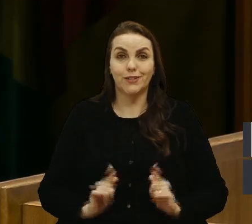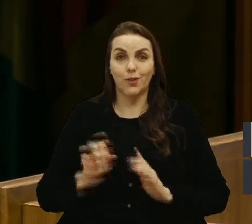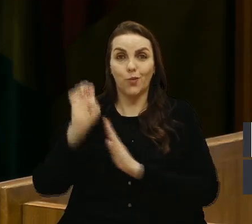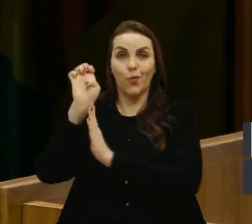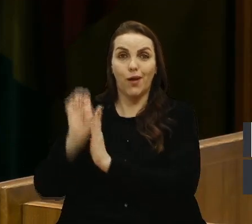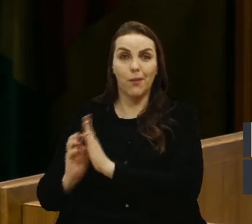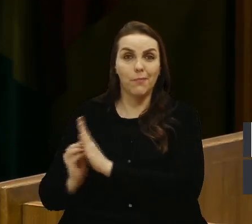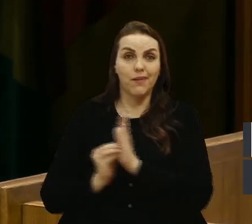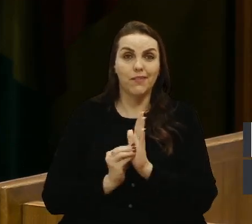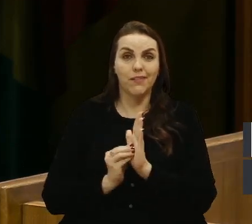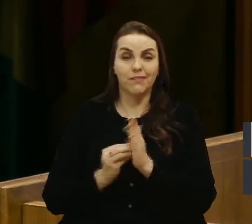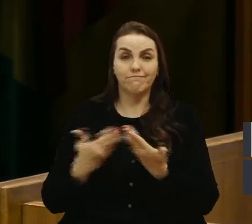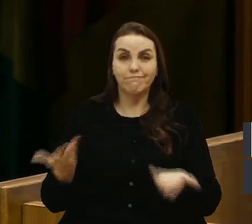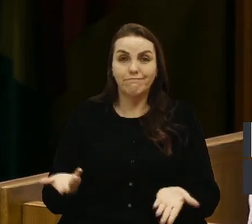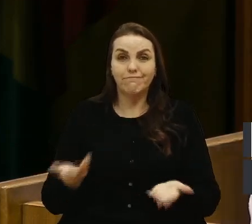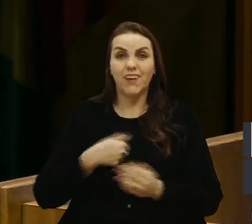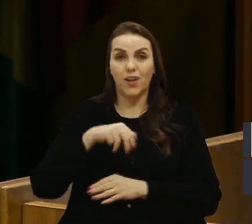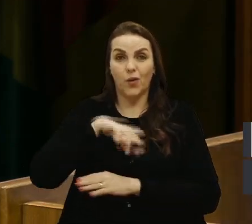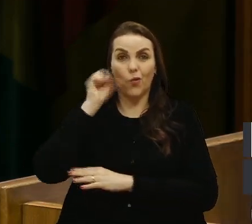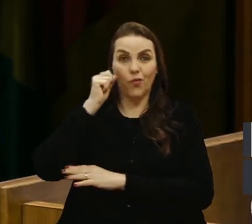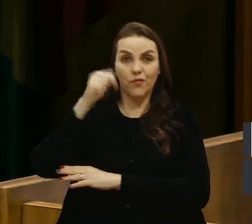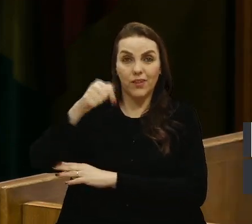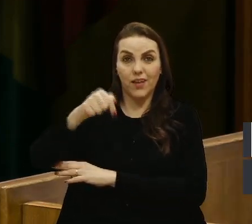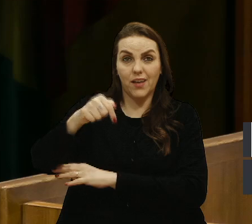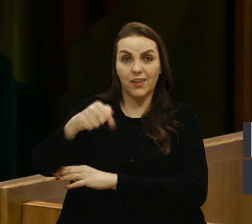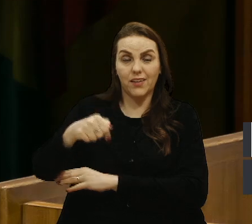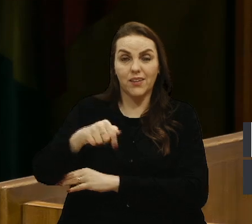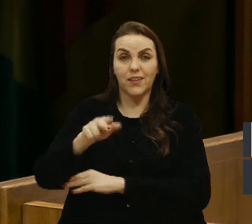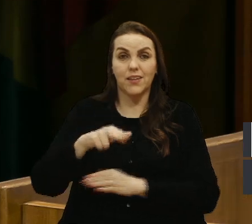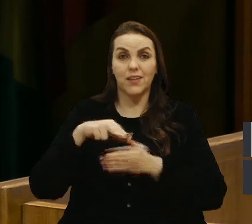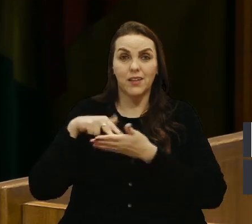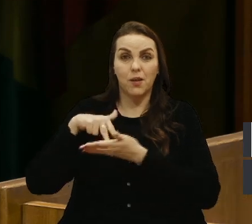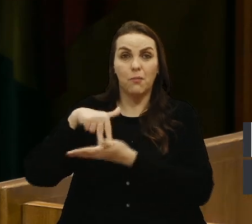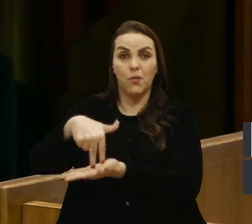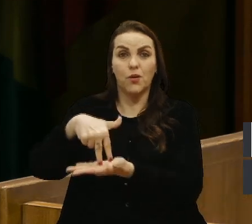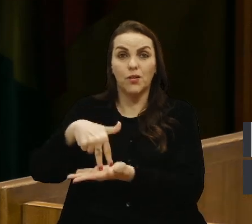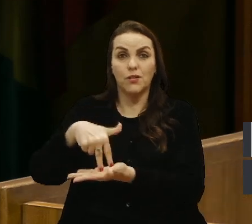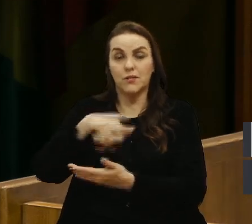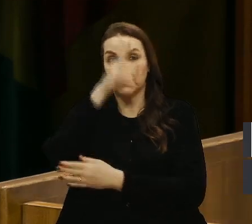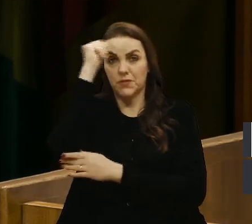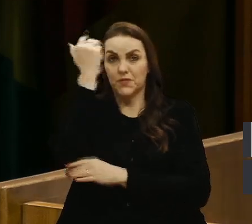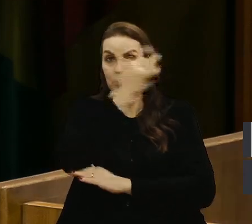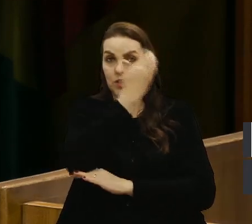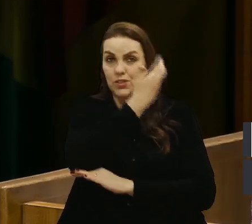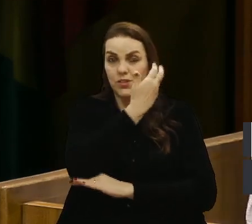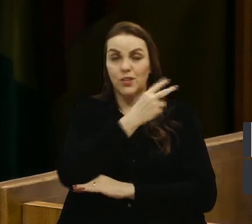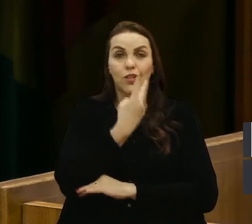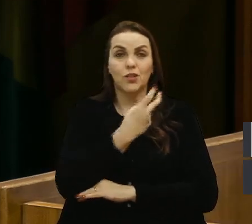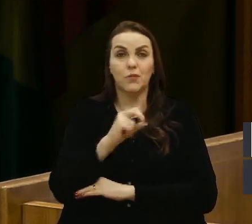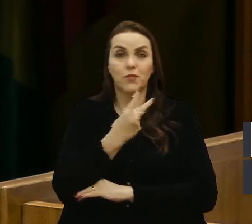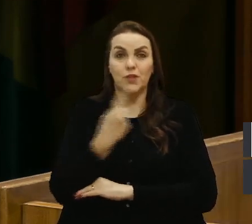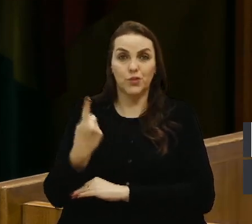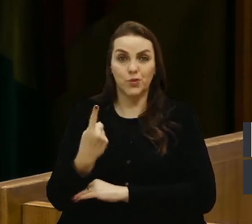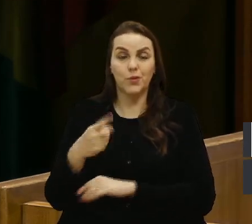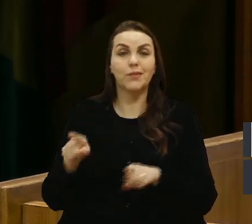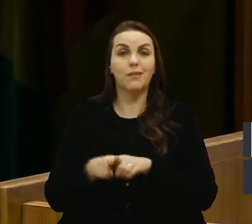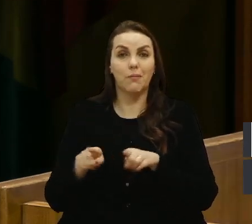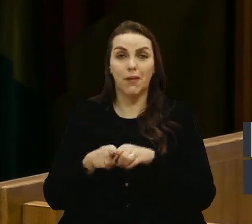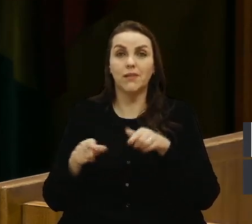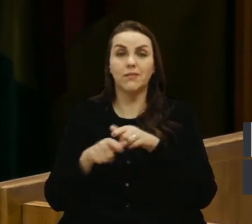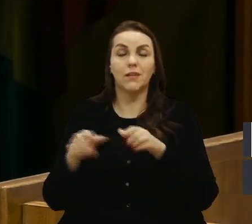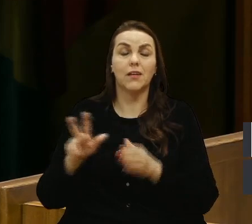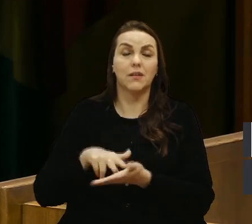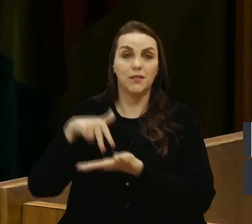emenda. Eu ouvi aqui, na posse do prefeito Adiló em 2021 e na posse do prefeito Adiló